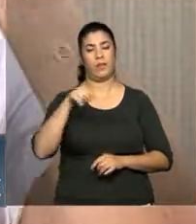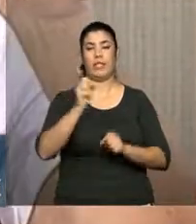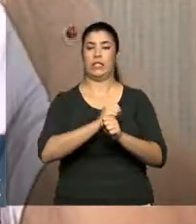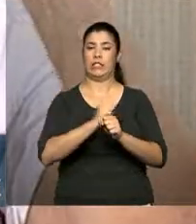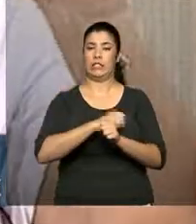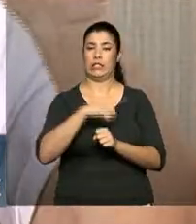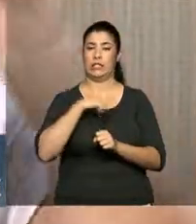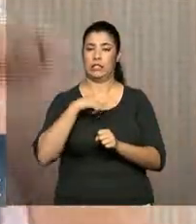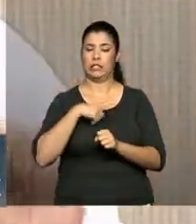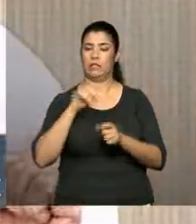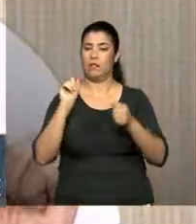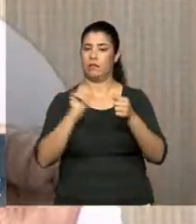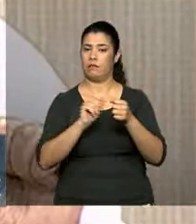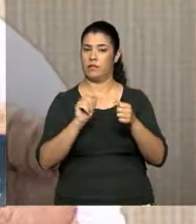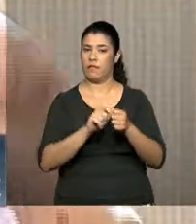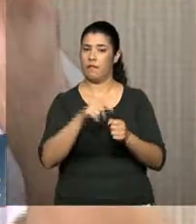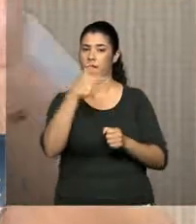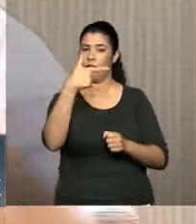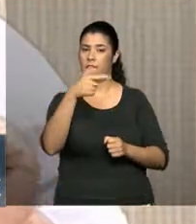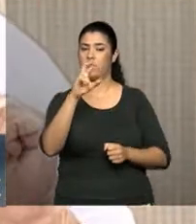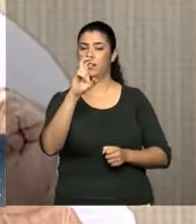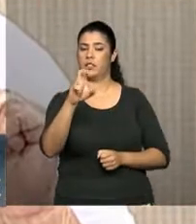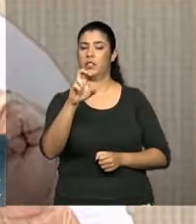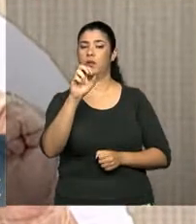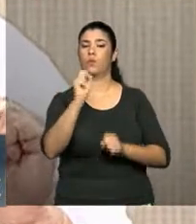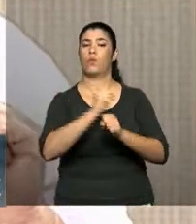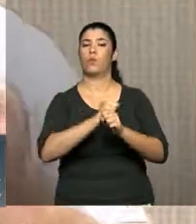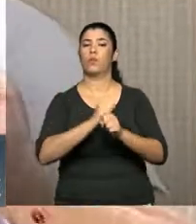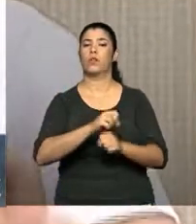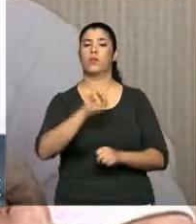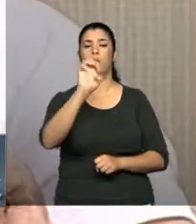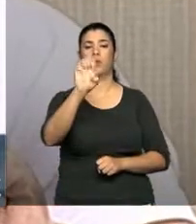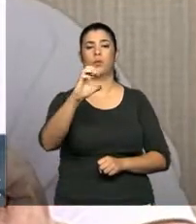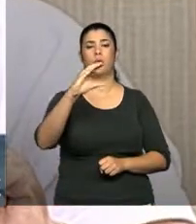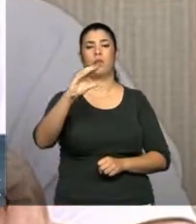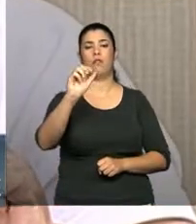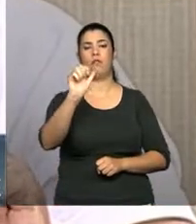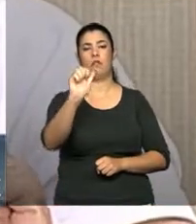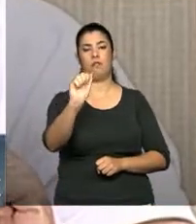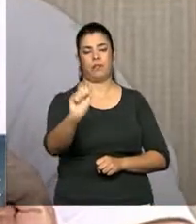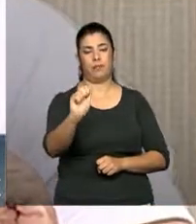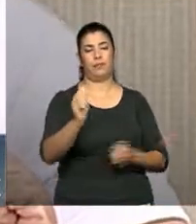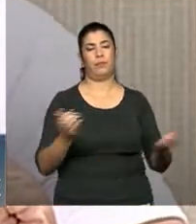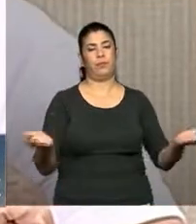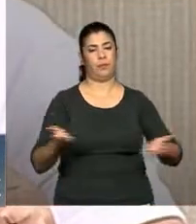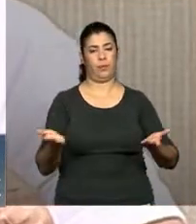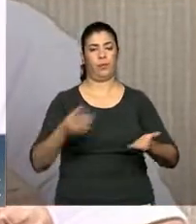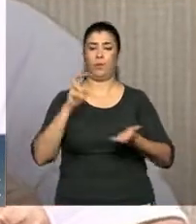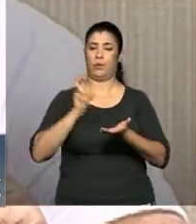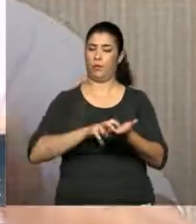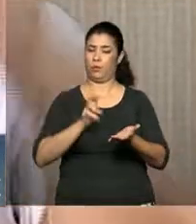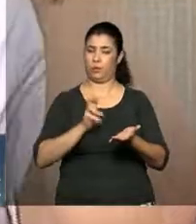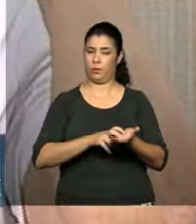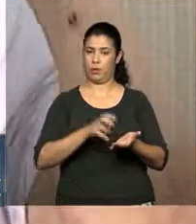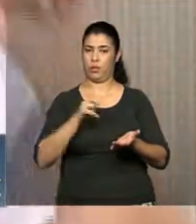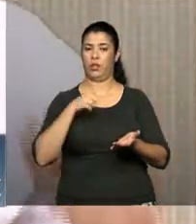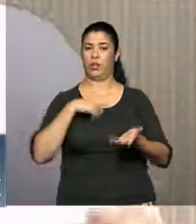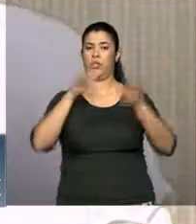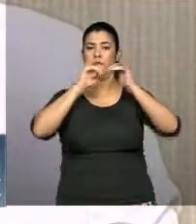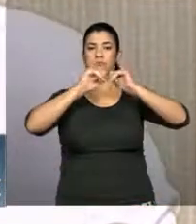25 anos do do eca eu hoje pela manhã o